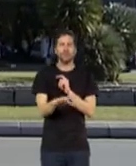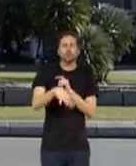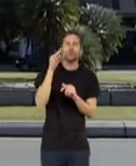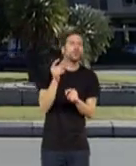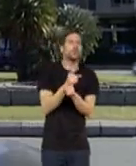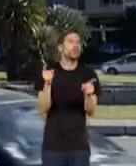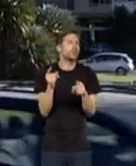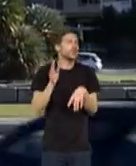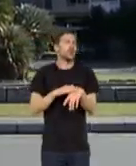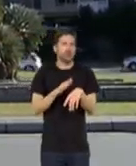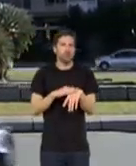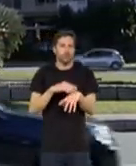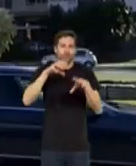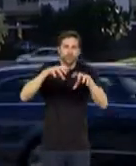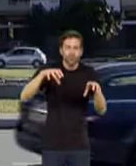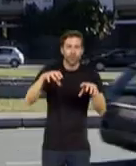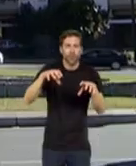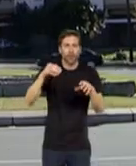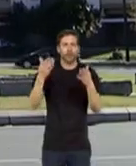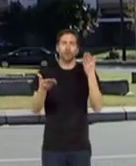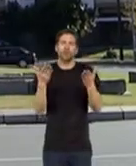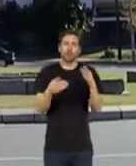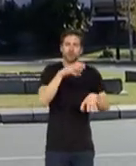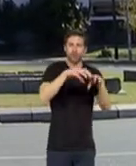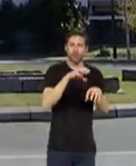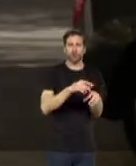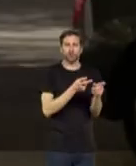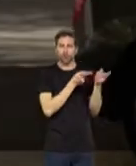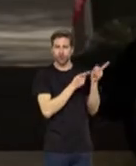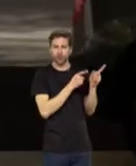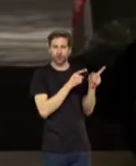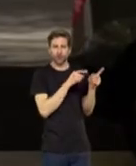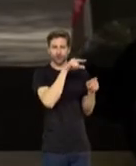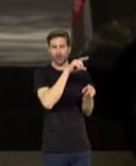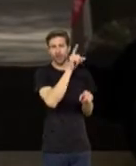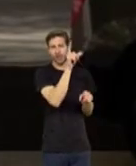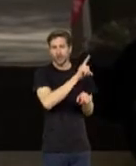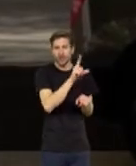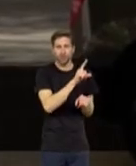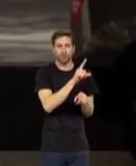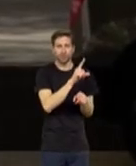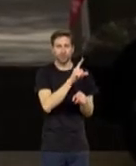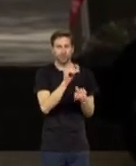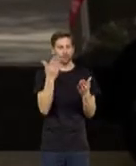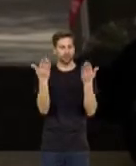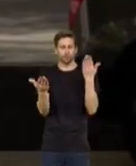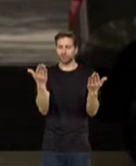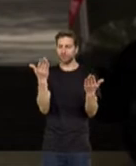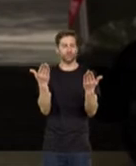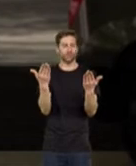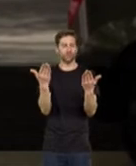Este bairro, a par do bairro dos Olivais de Lisboa, são 2 exemplares magníficos